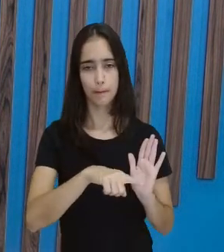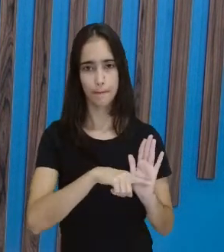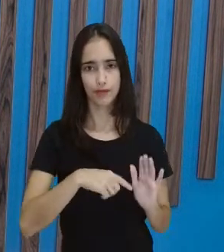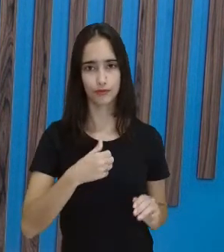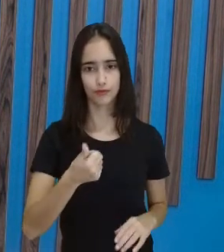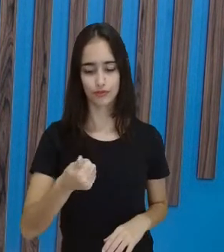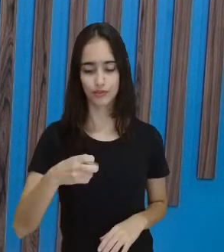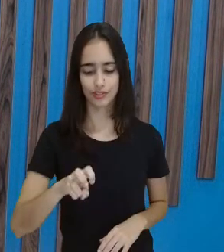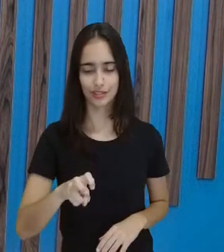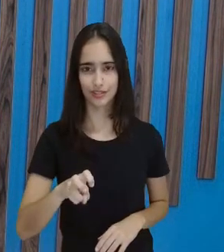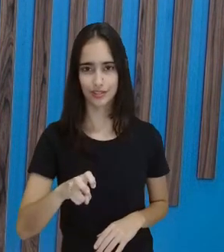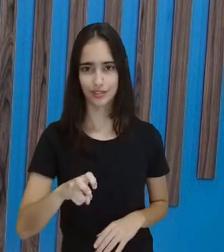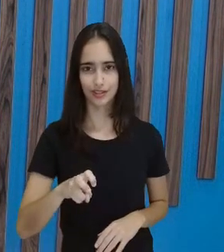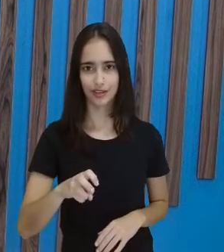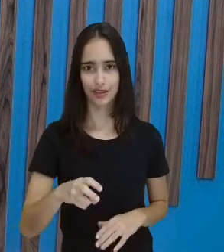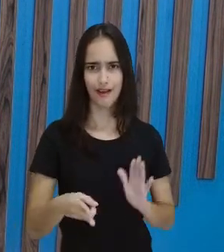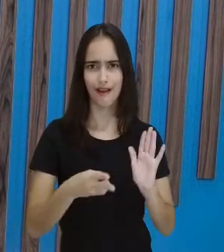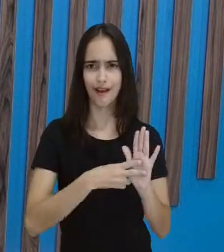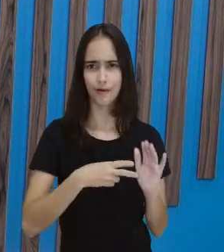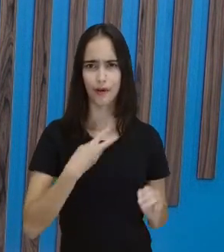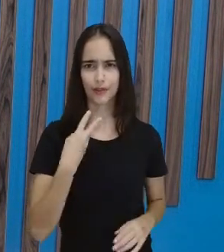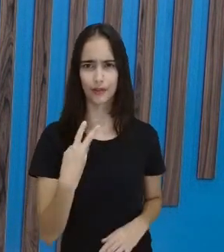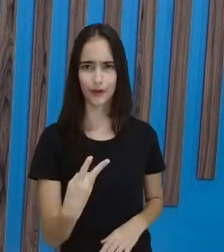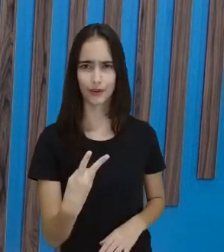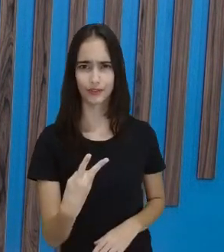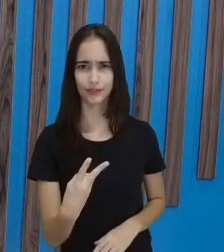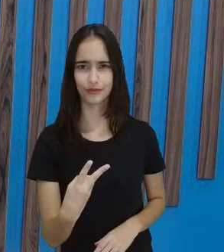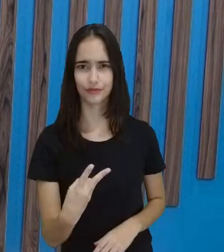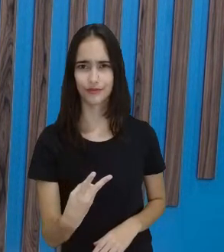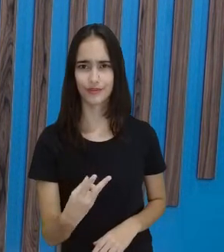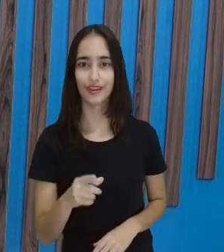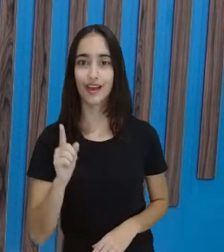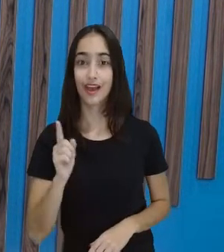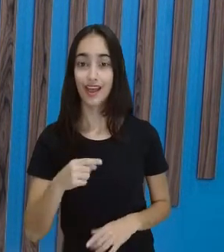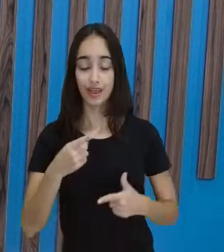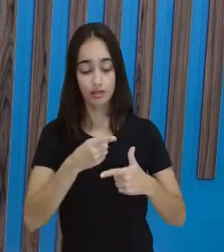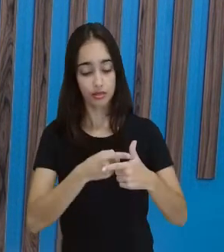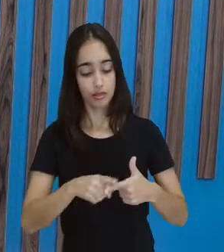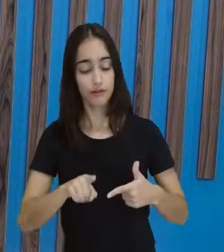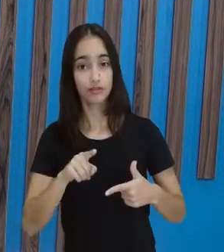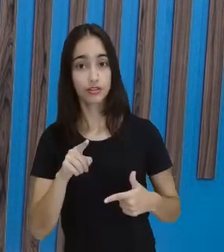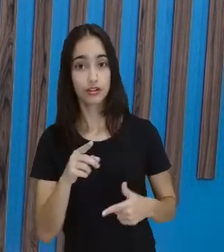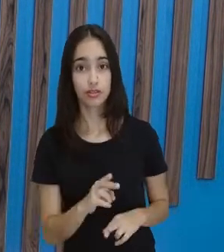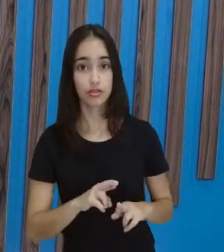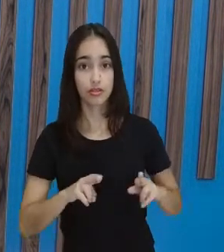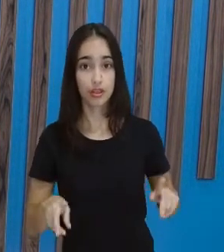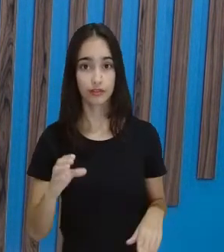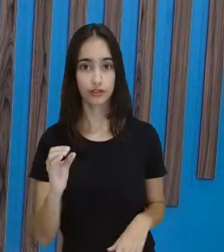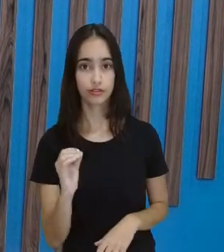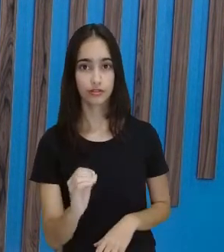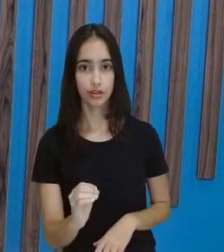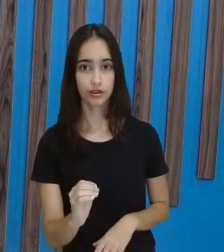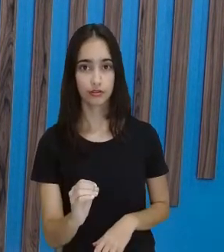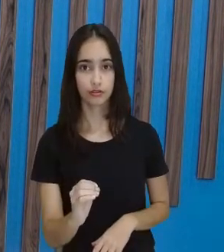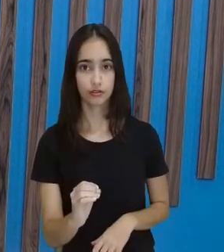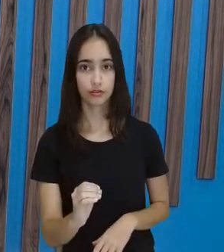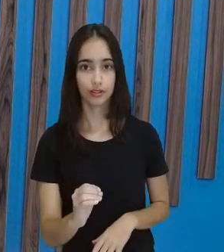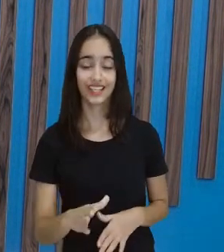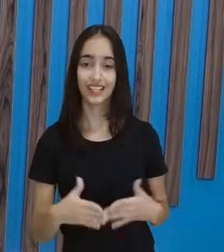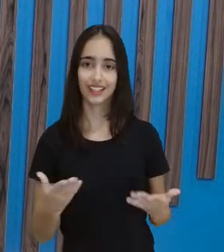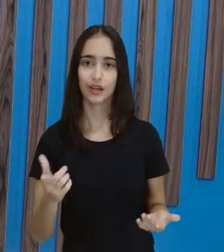resto, 2. É uma divisão, ó, diferente de 0. Então, é uma divisão com